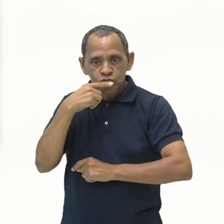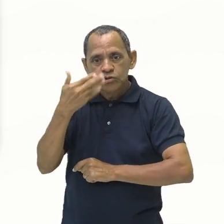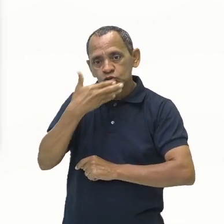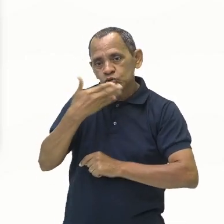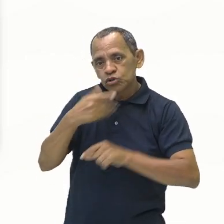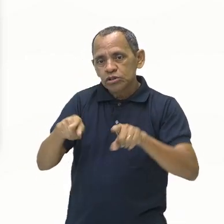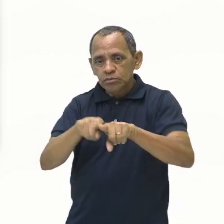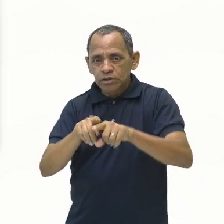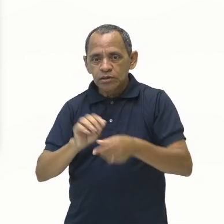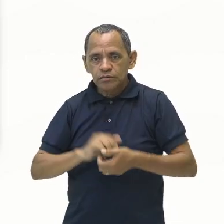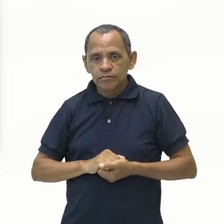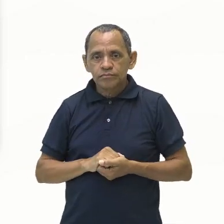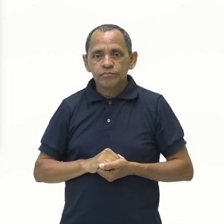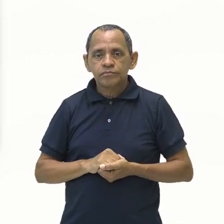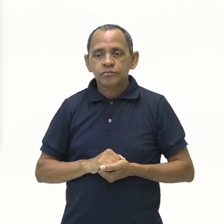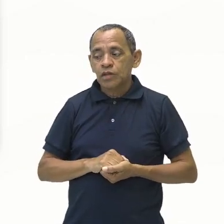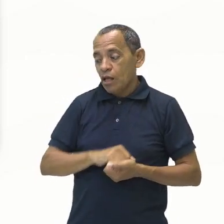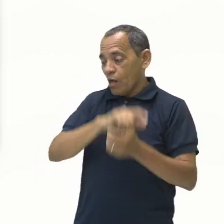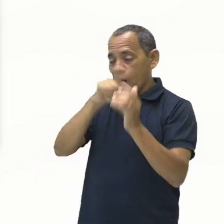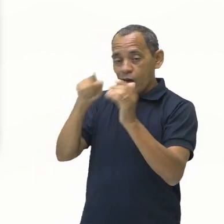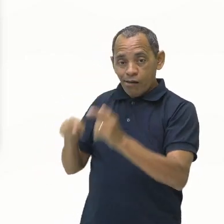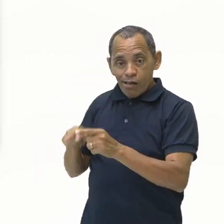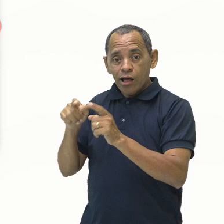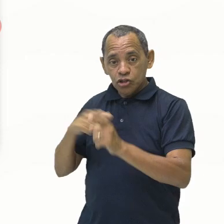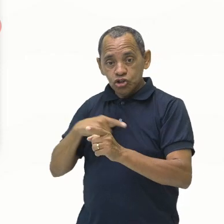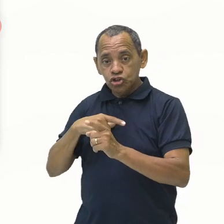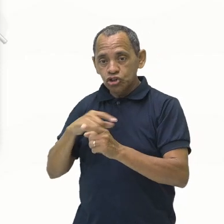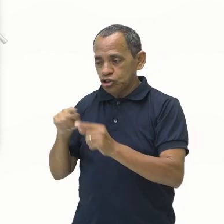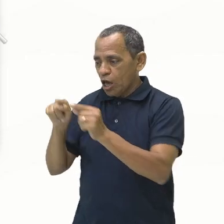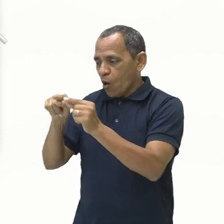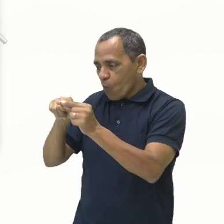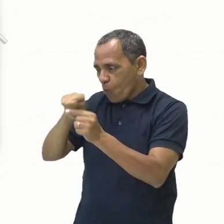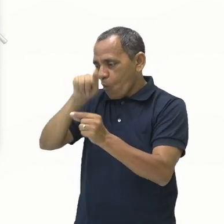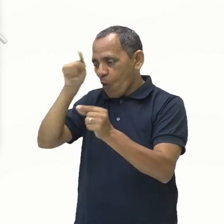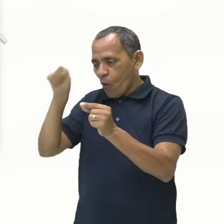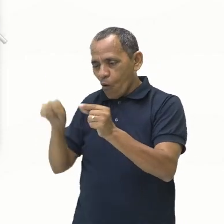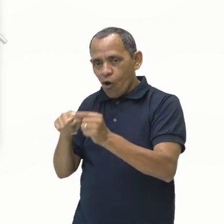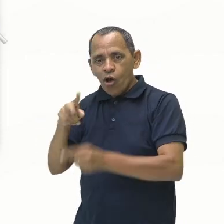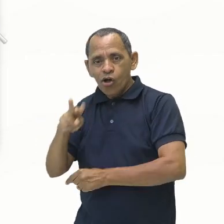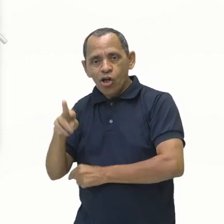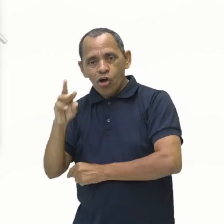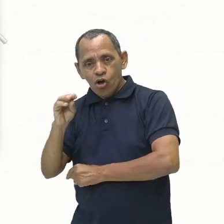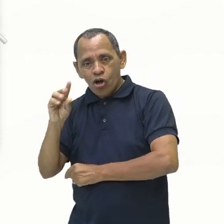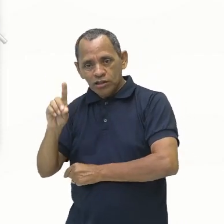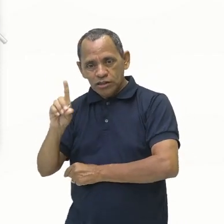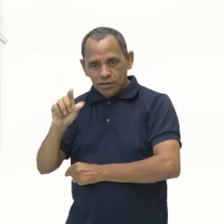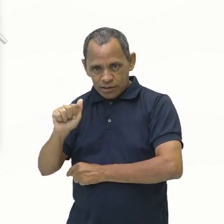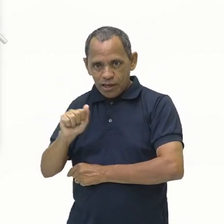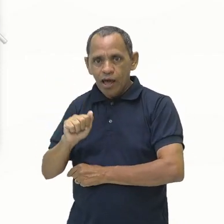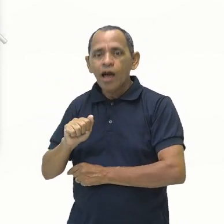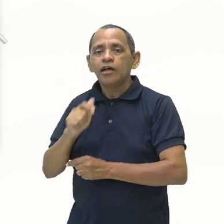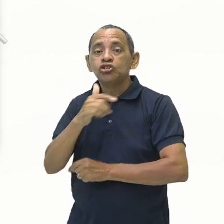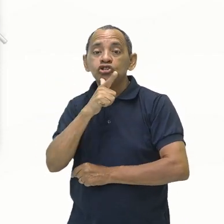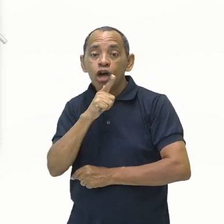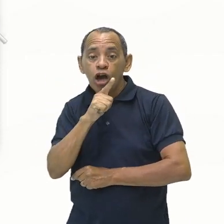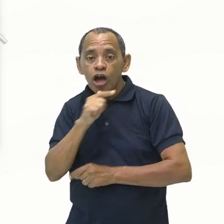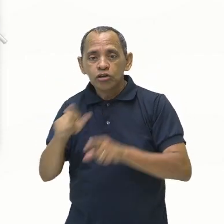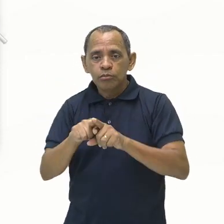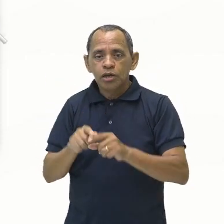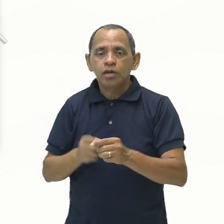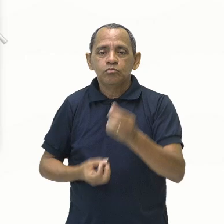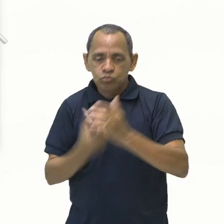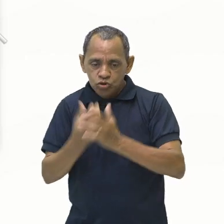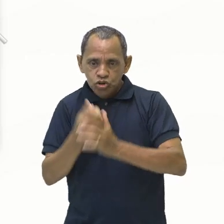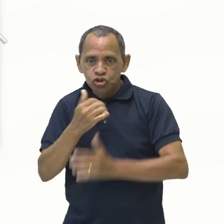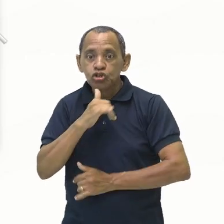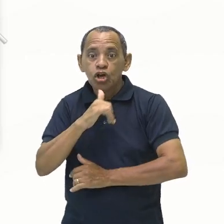também a roda d'água. Para que servia a roda d'água? Justamente para produzir energia na moenda